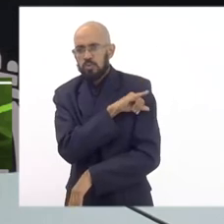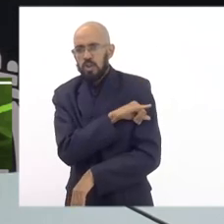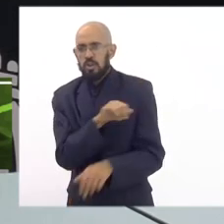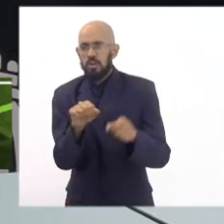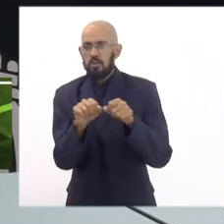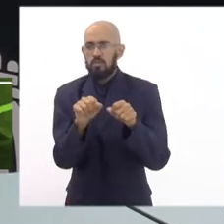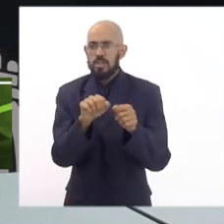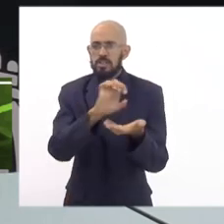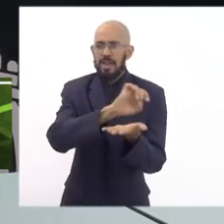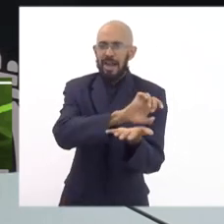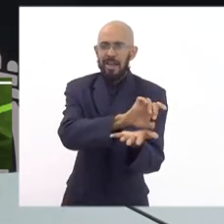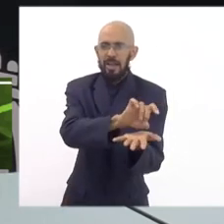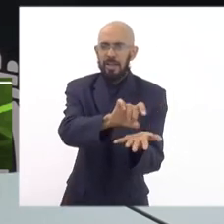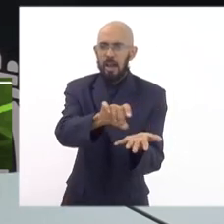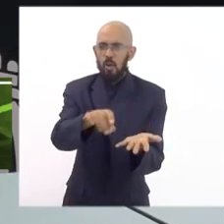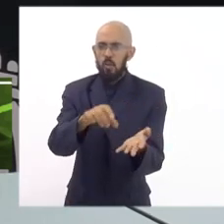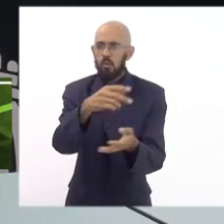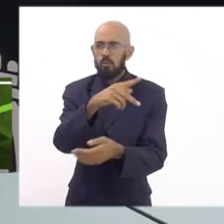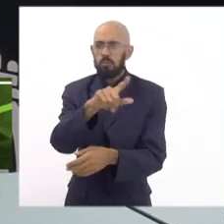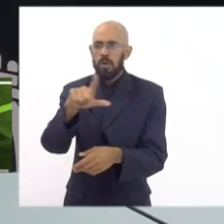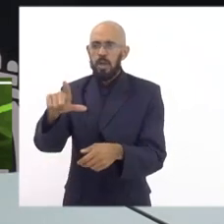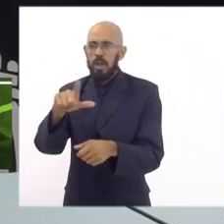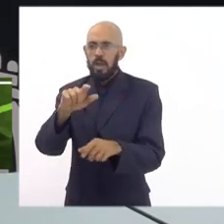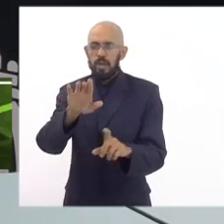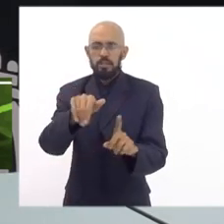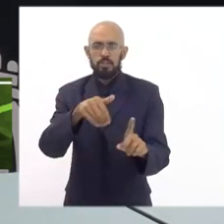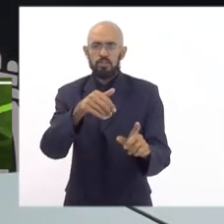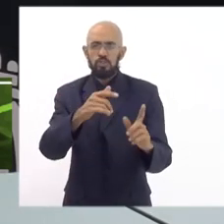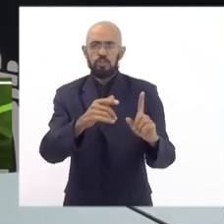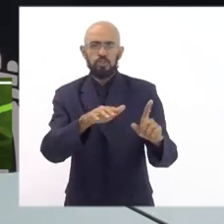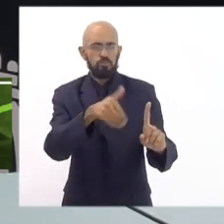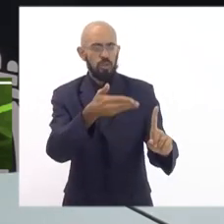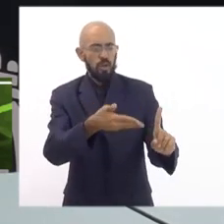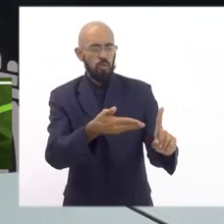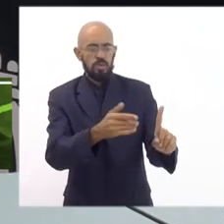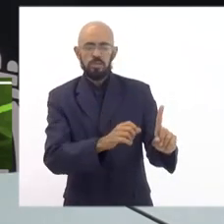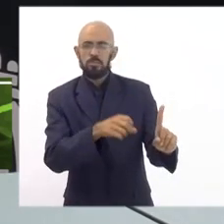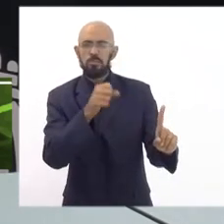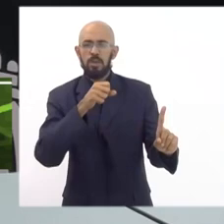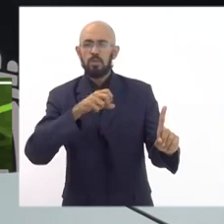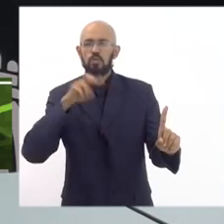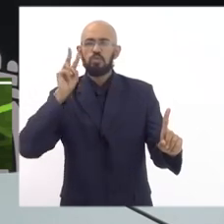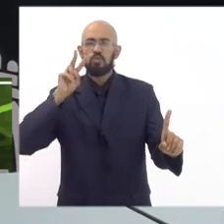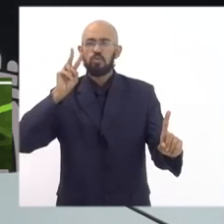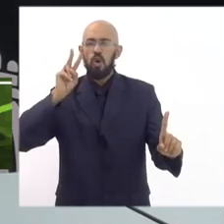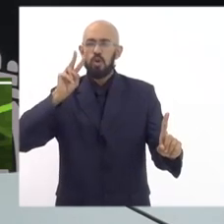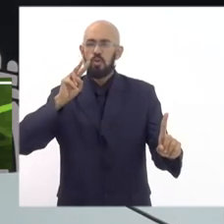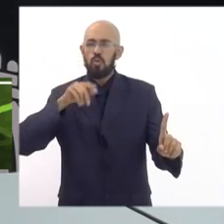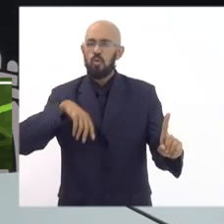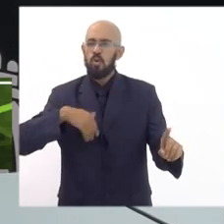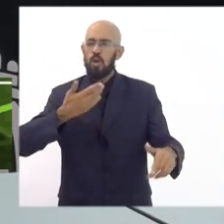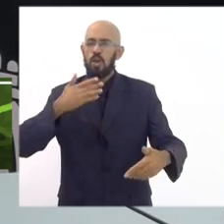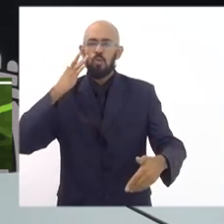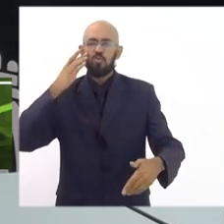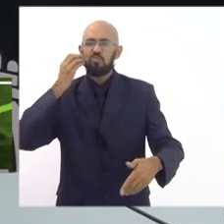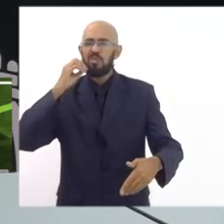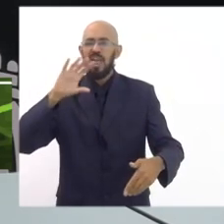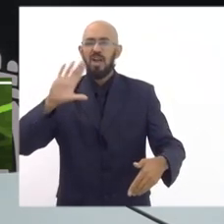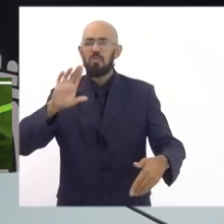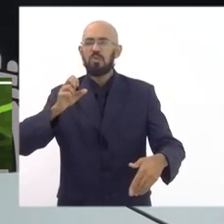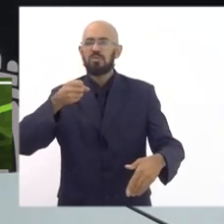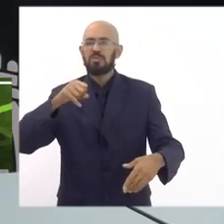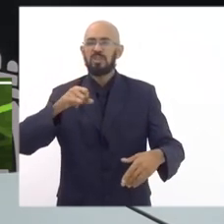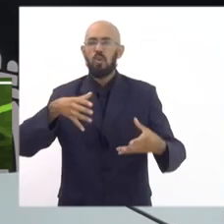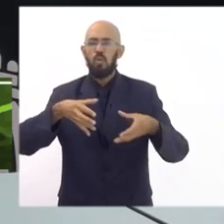cada quilombo num projeto de tombamento. Uhum. Aí eu não me lembro se foi o conjunto ou está